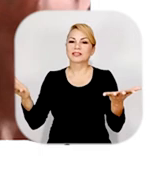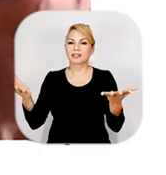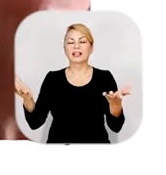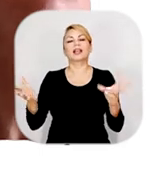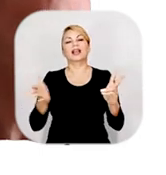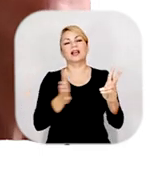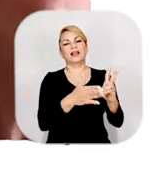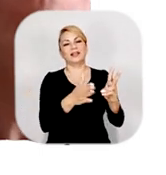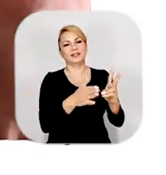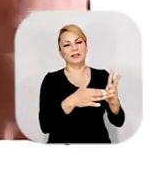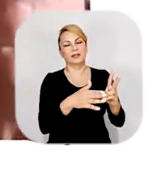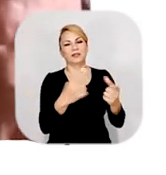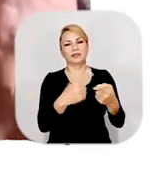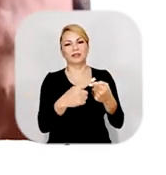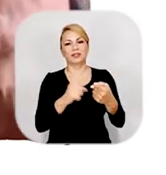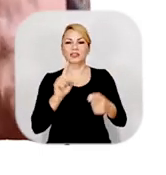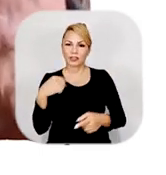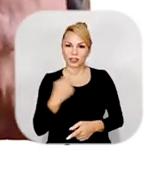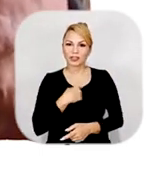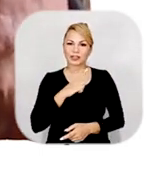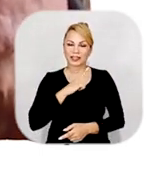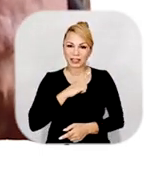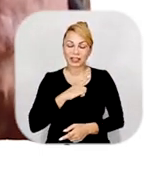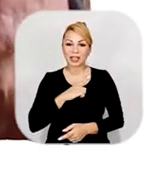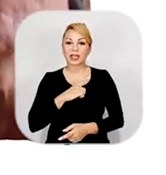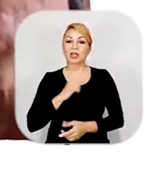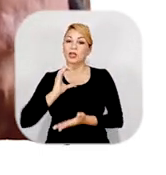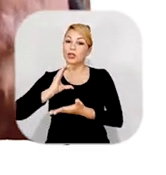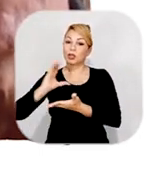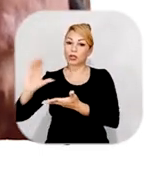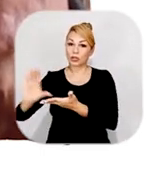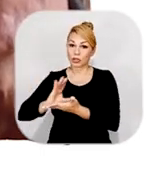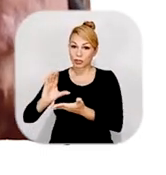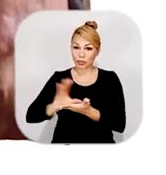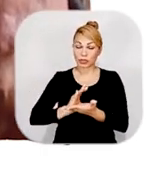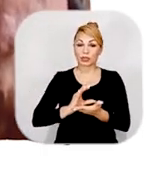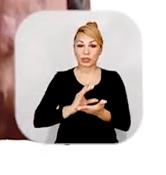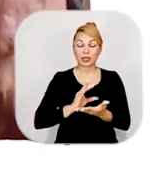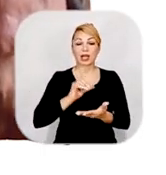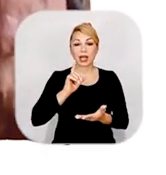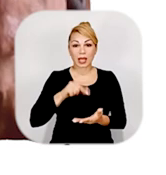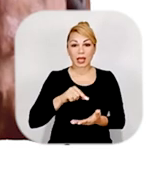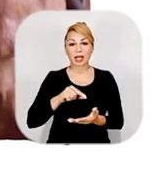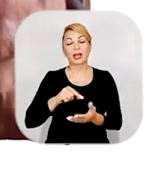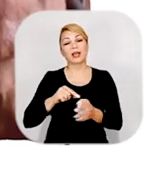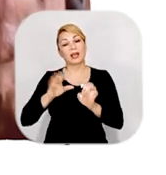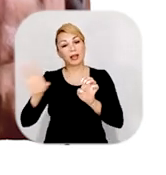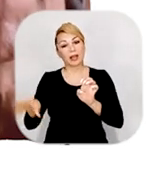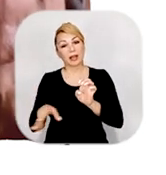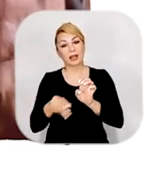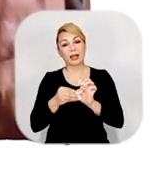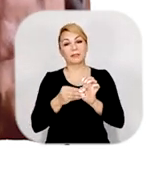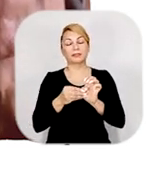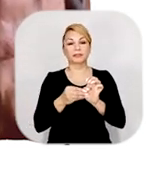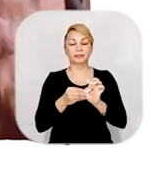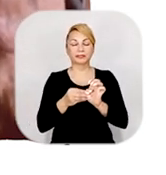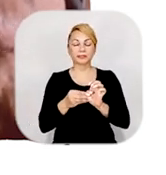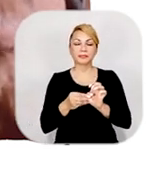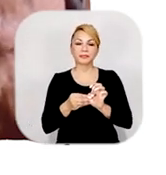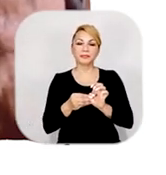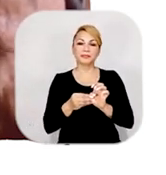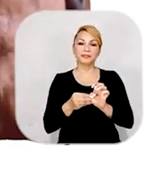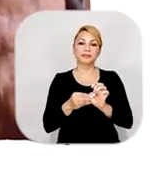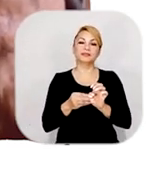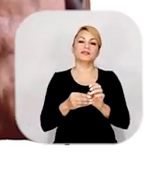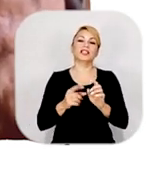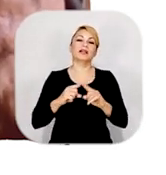indígenas, porque a gente tem um recurso, que é um recurso de uma emenda parlamentar, e que só que esse tem que ser administrado por